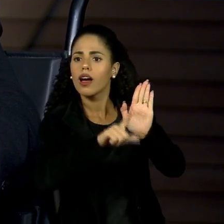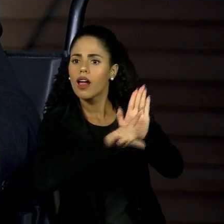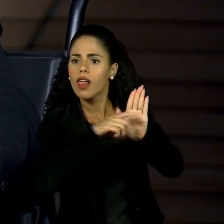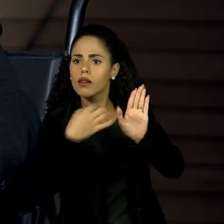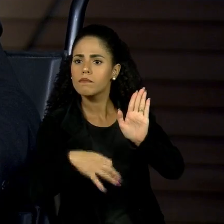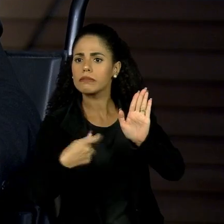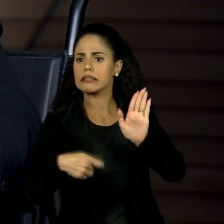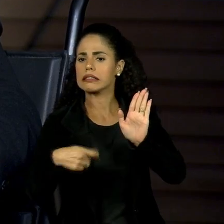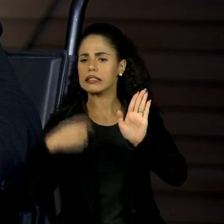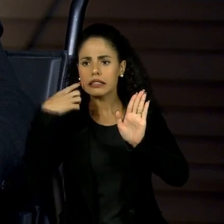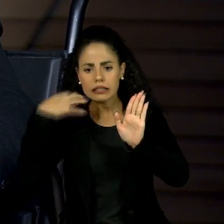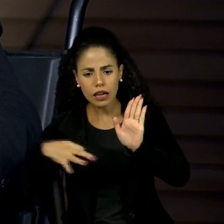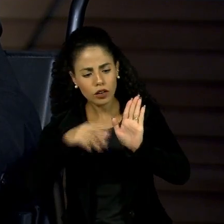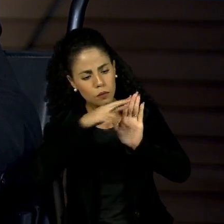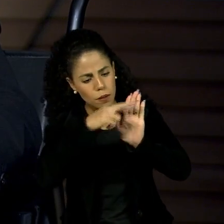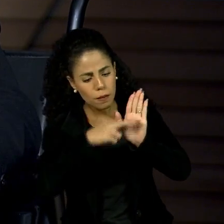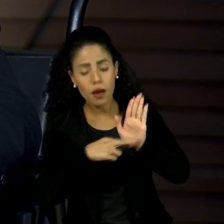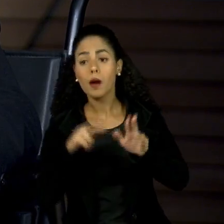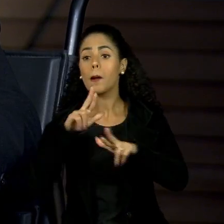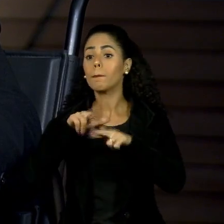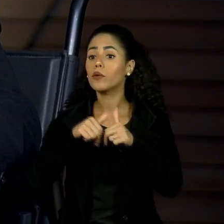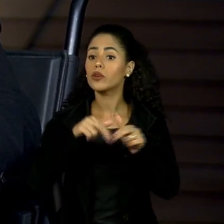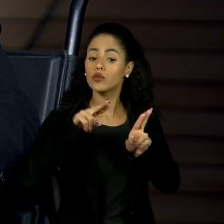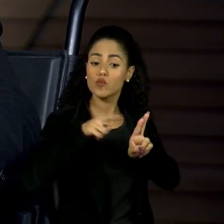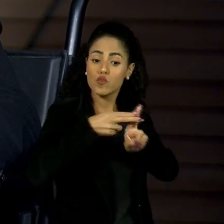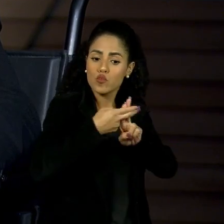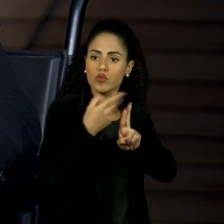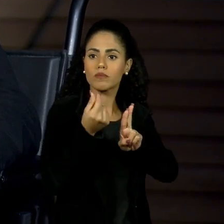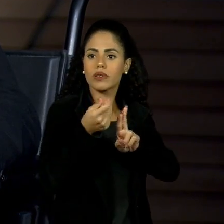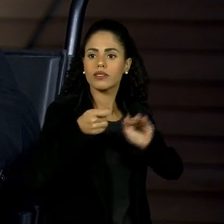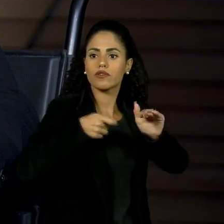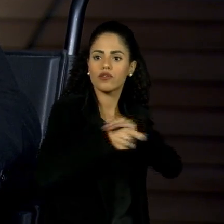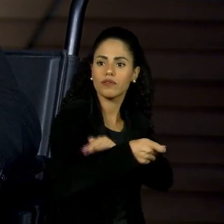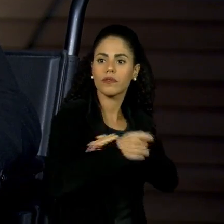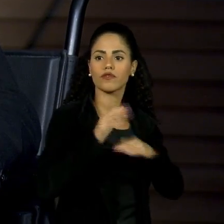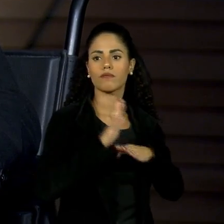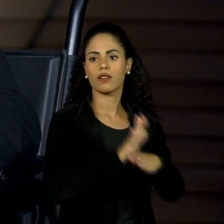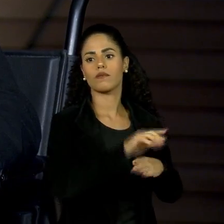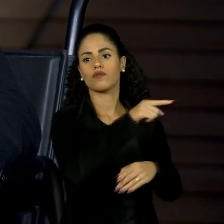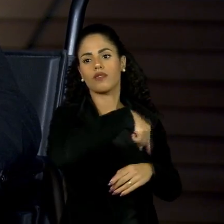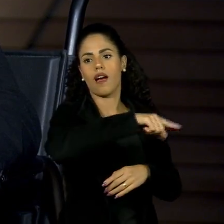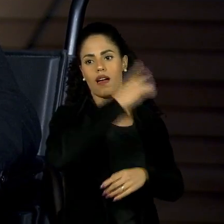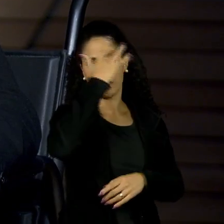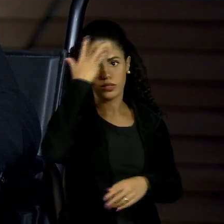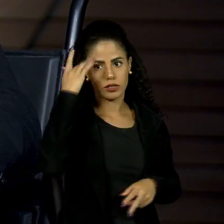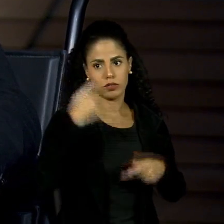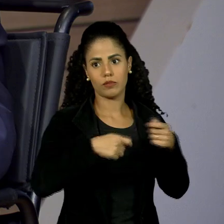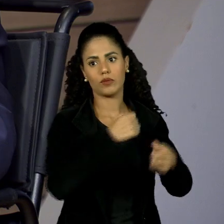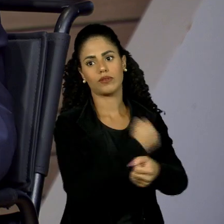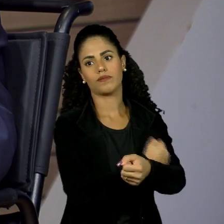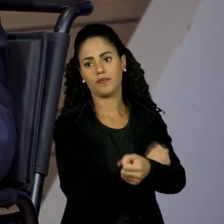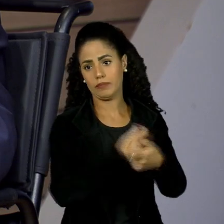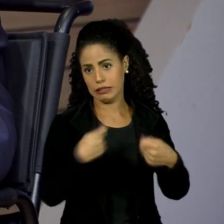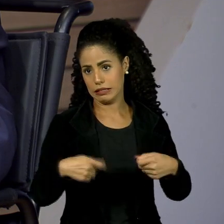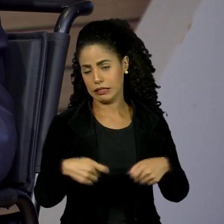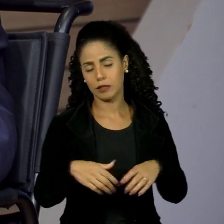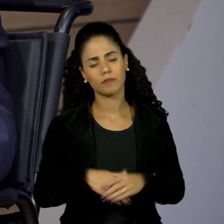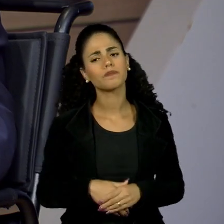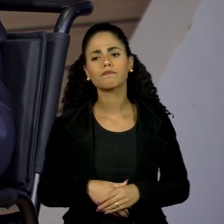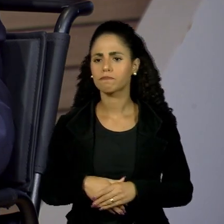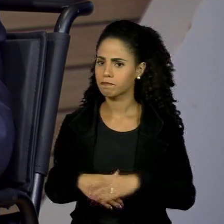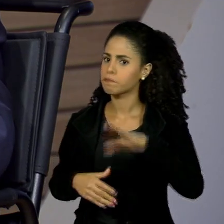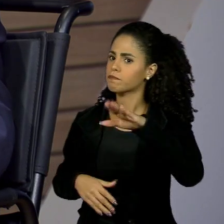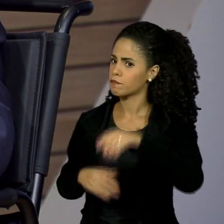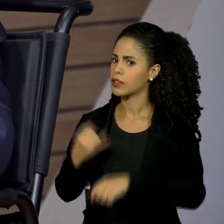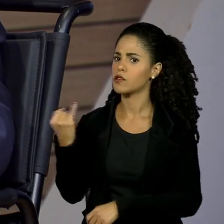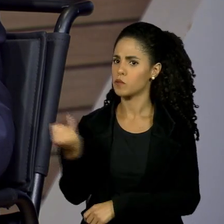os afetados. Para isso, o SUS vai precisar, acho, mais do que está previsto, se você me permite. Eu acho importante essa colocação.